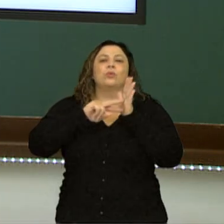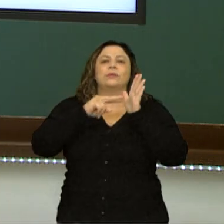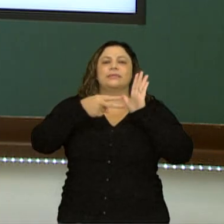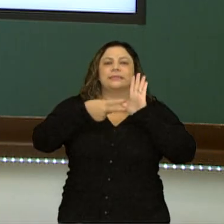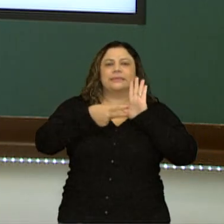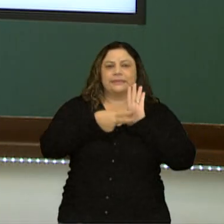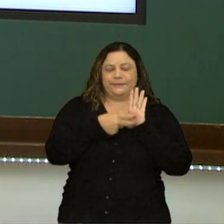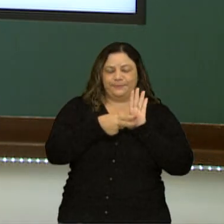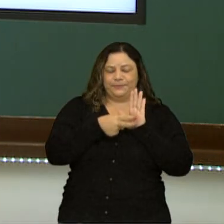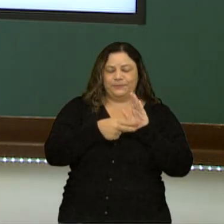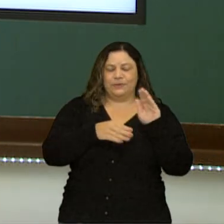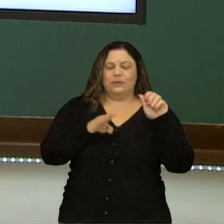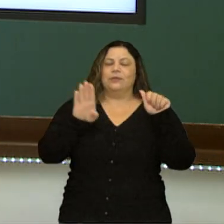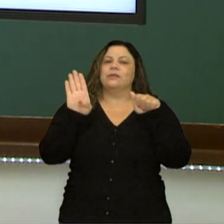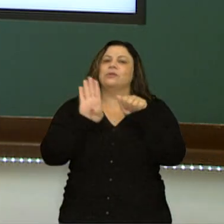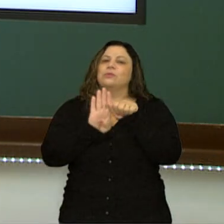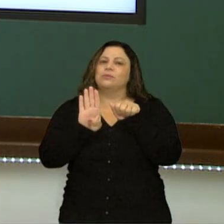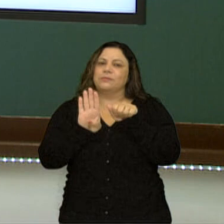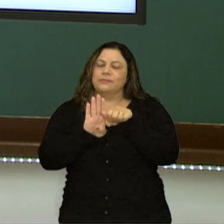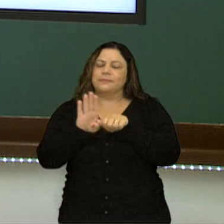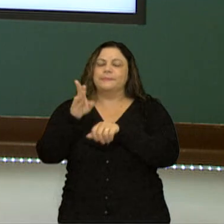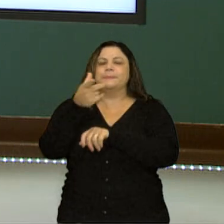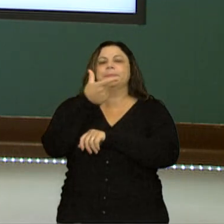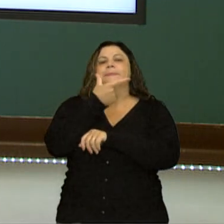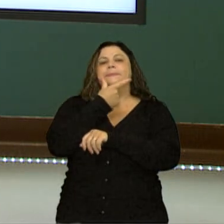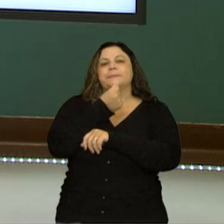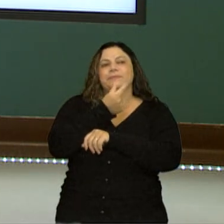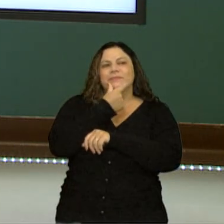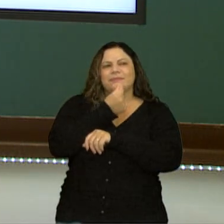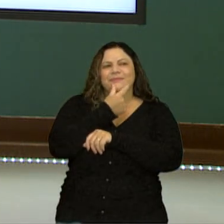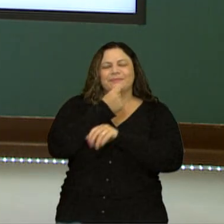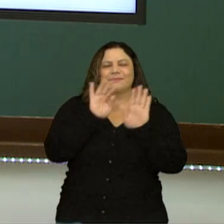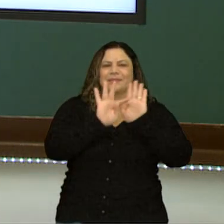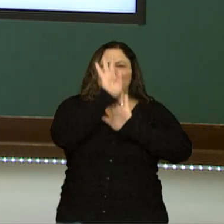um substantivo masculino, texto